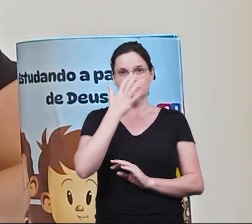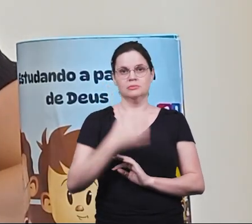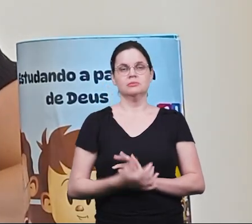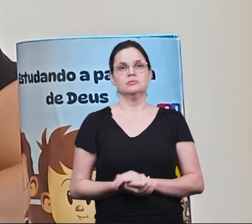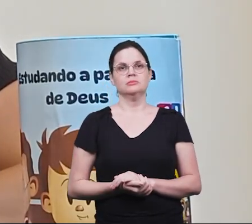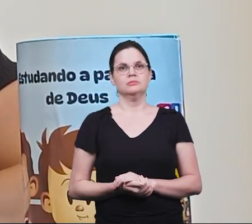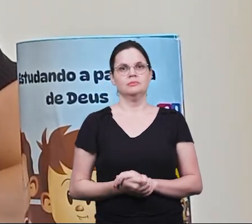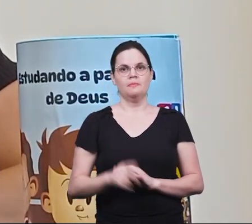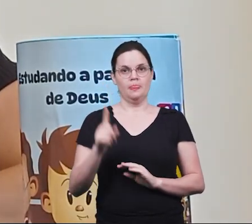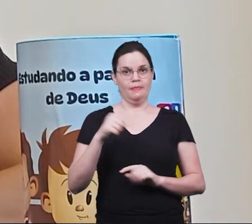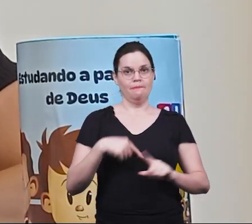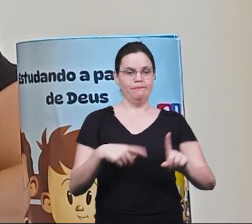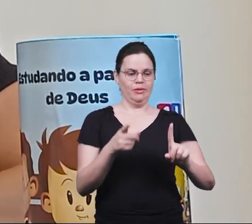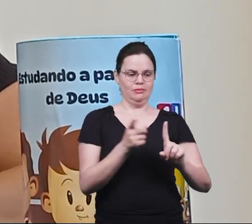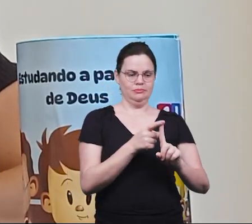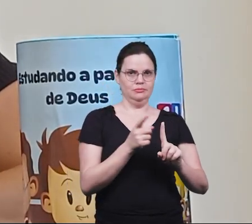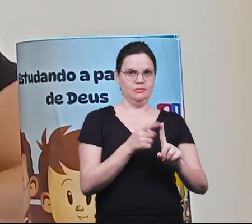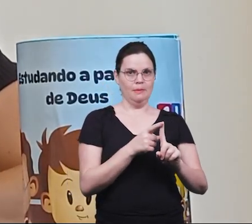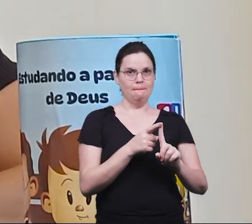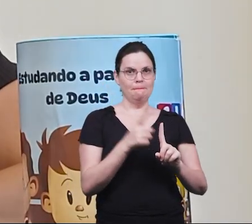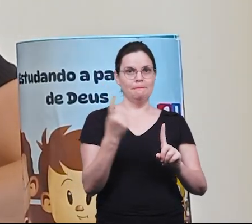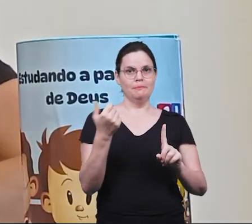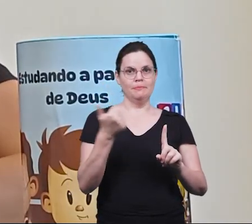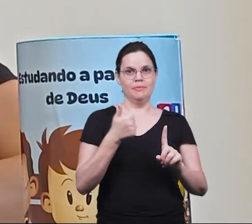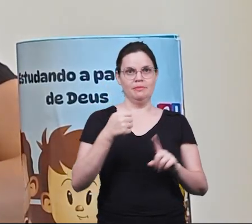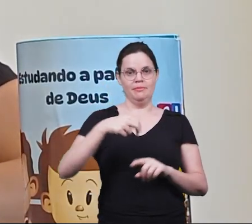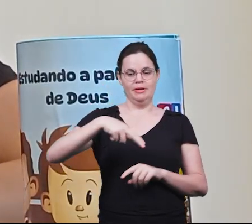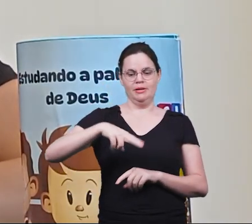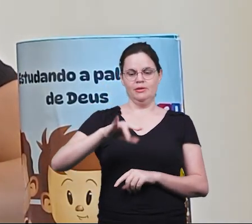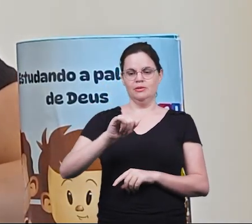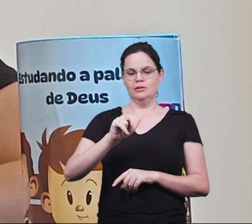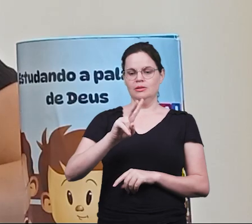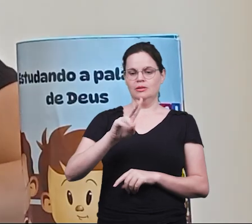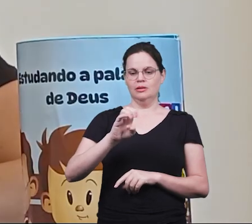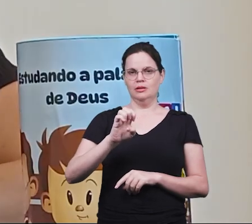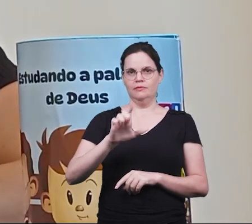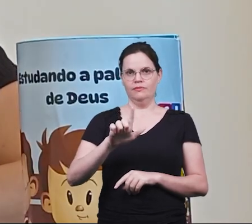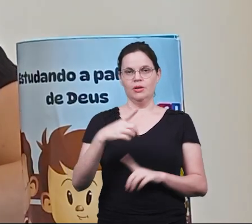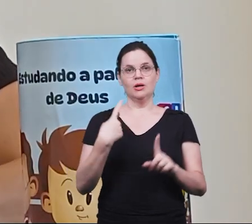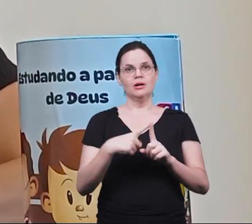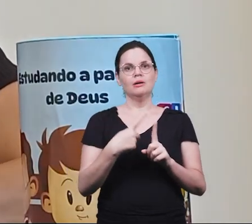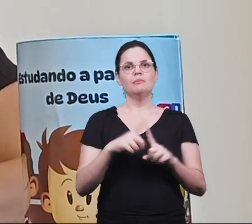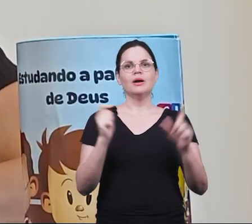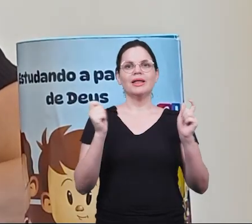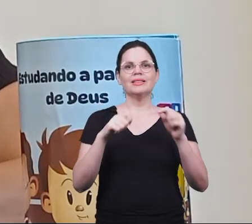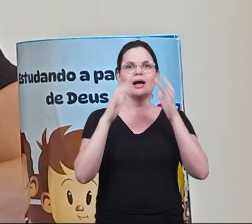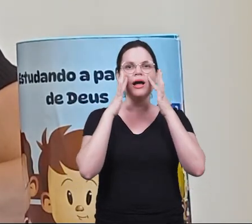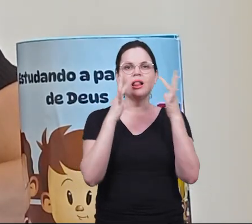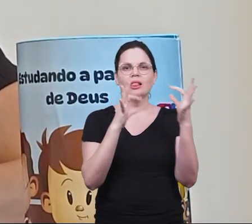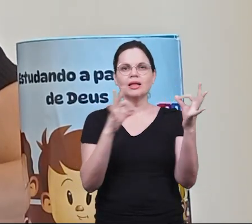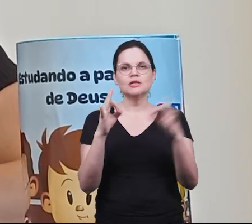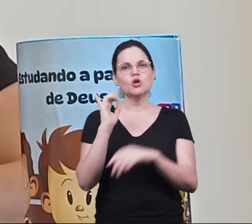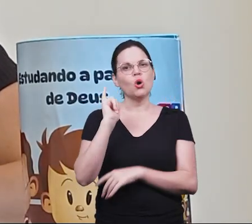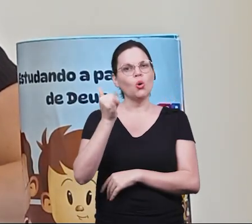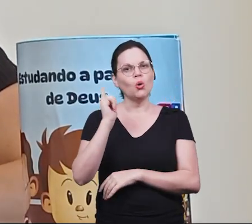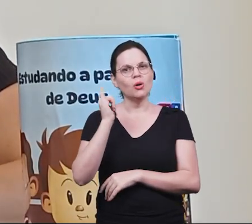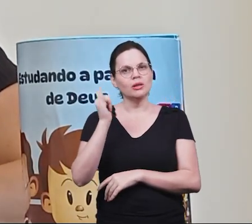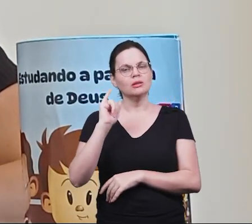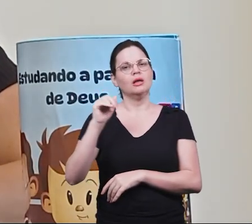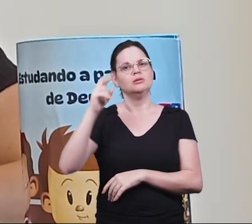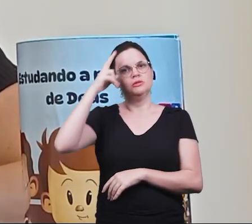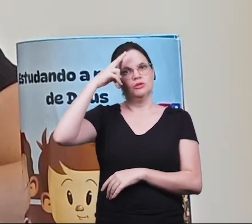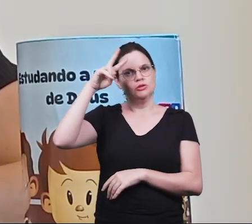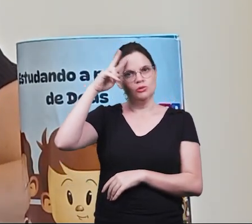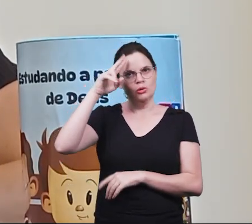irmãs, seria a aula de nível 1, quando o aluno consegue ouvir a história, ouvir